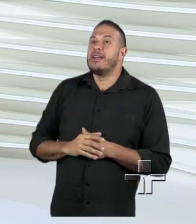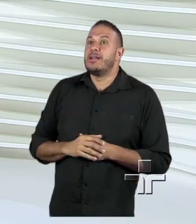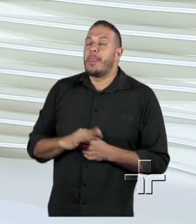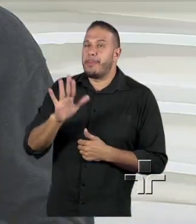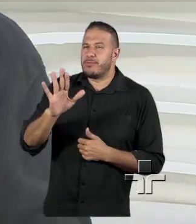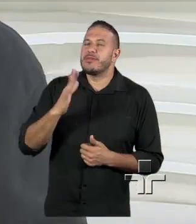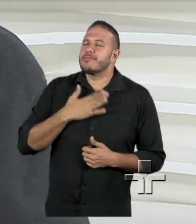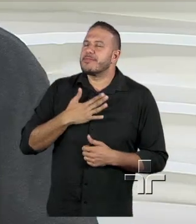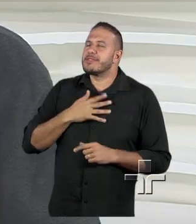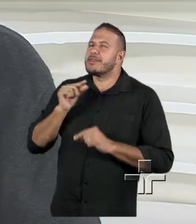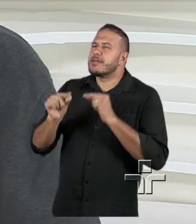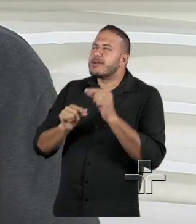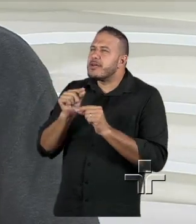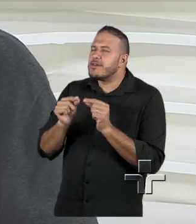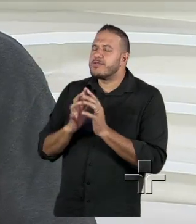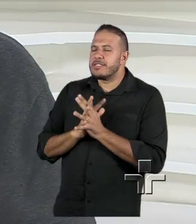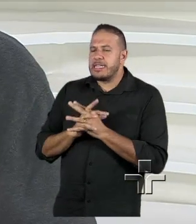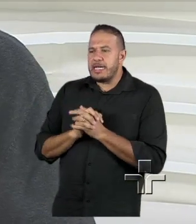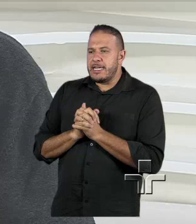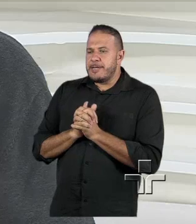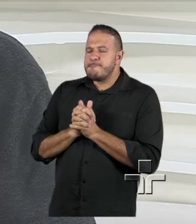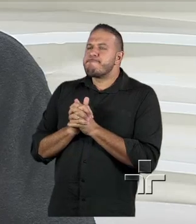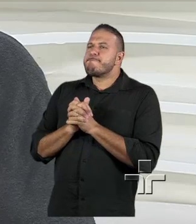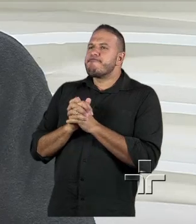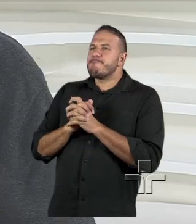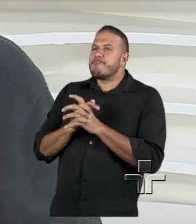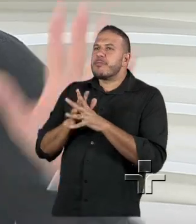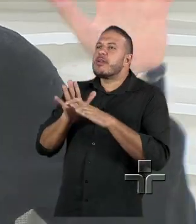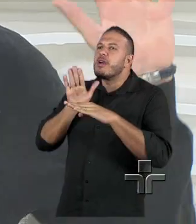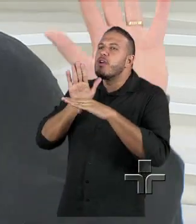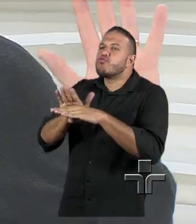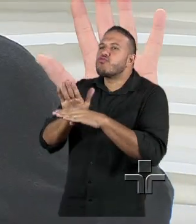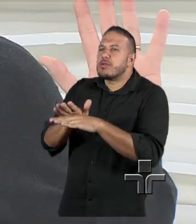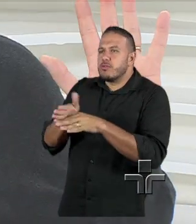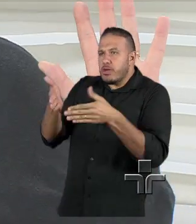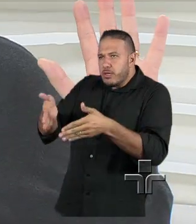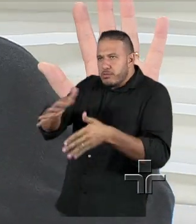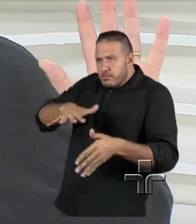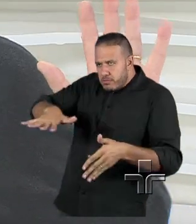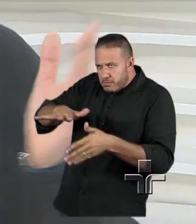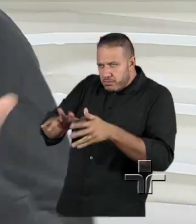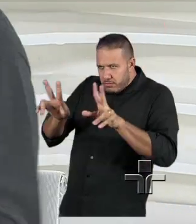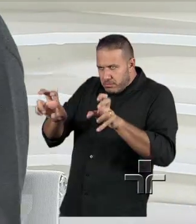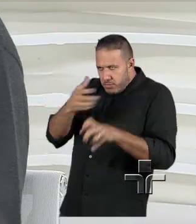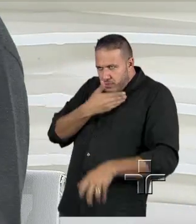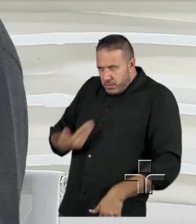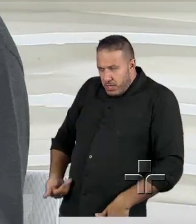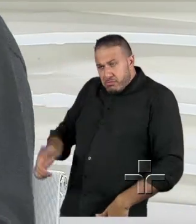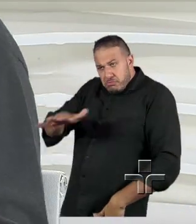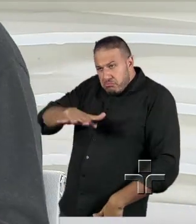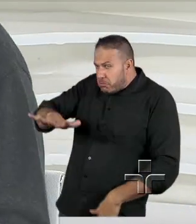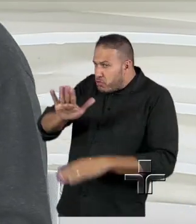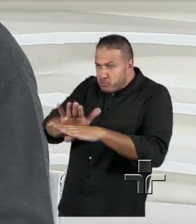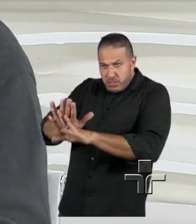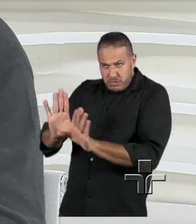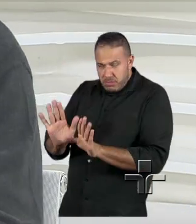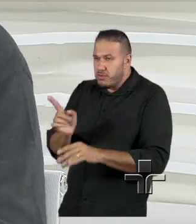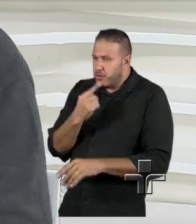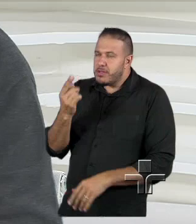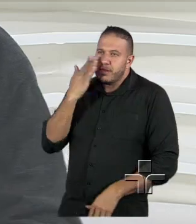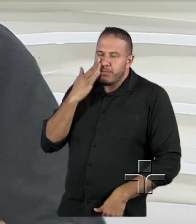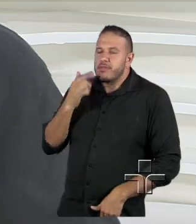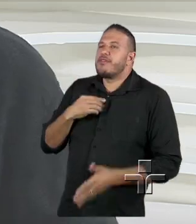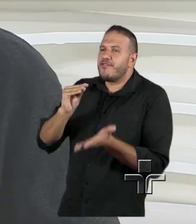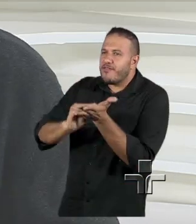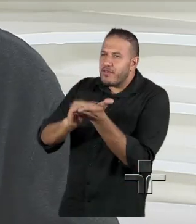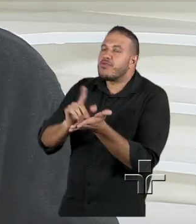minha causa é ajudando o Estado enquanto o Estado está se ajudando. Tá certo? Então a gente sabe que nós temos hoje